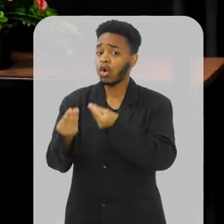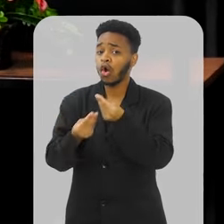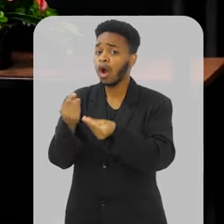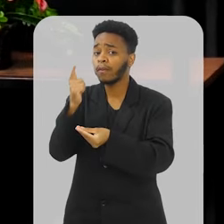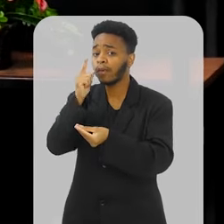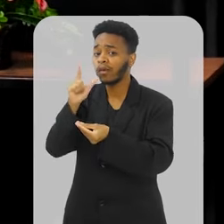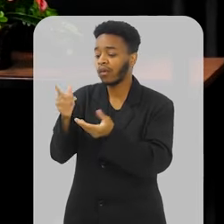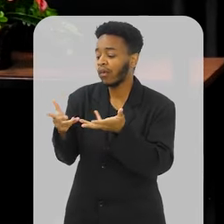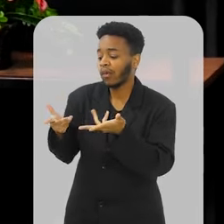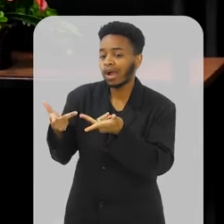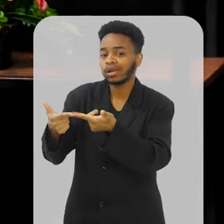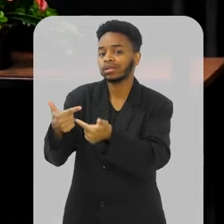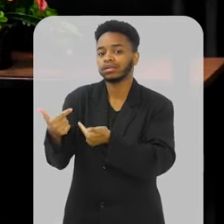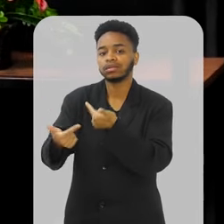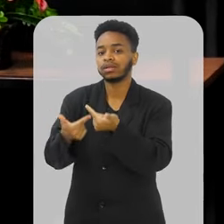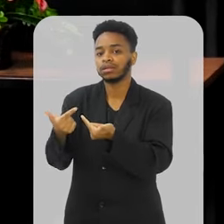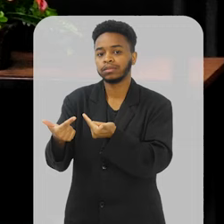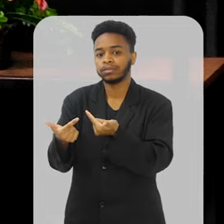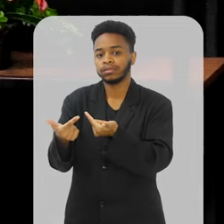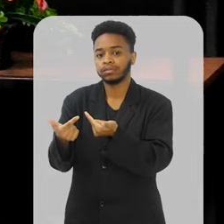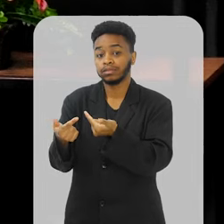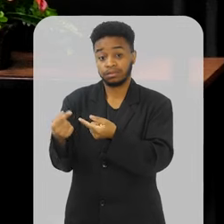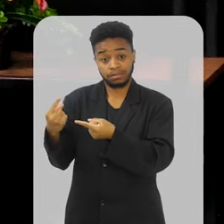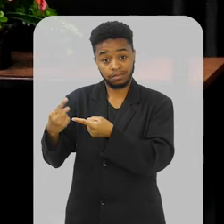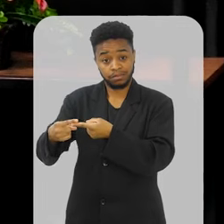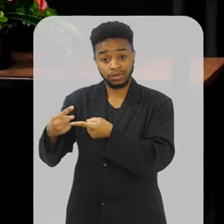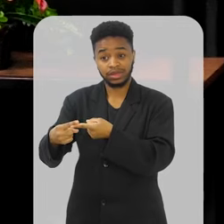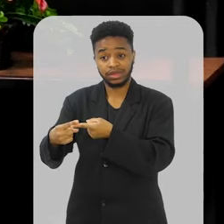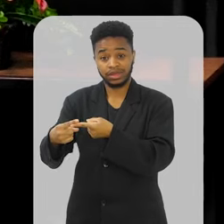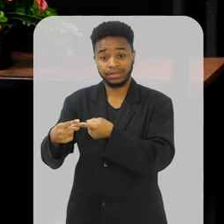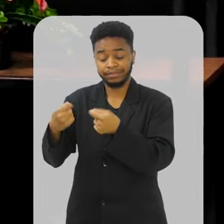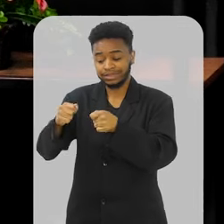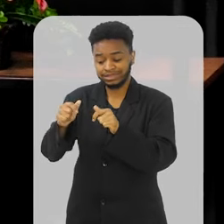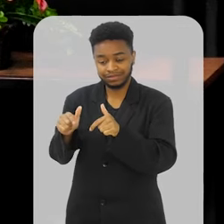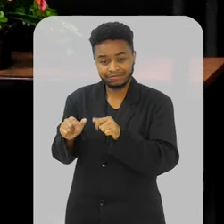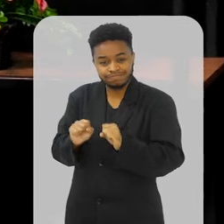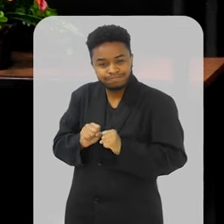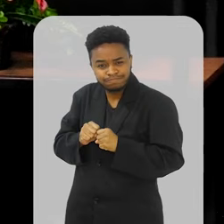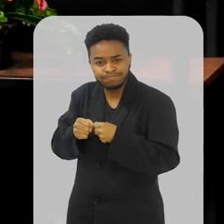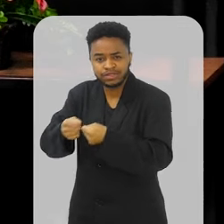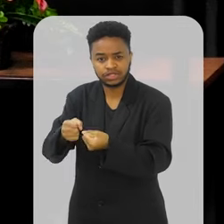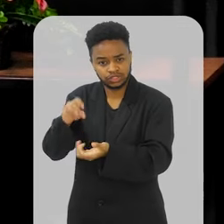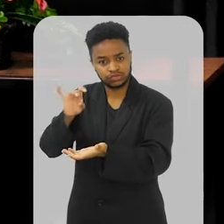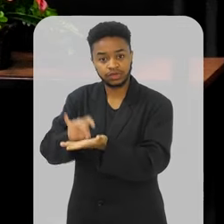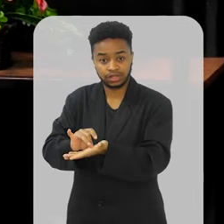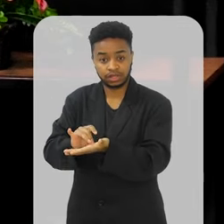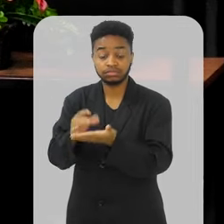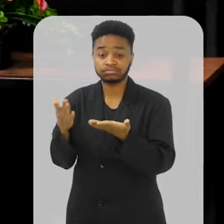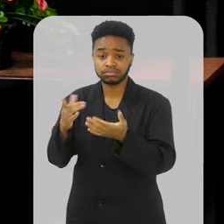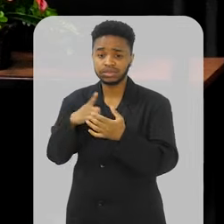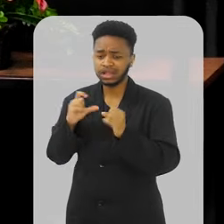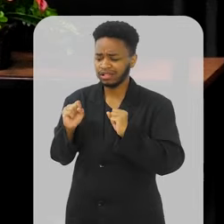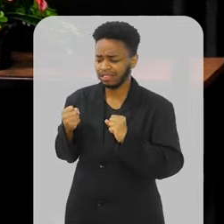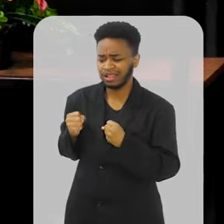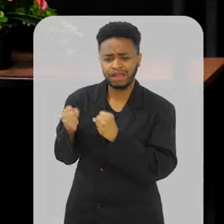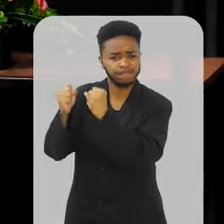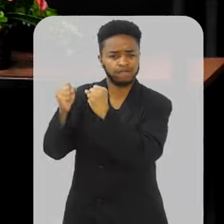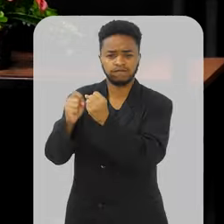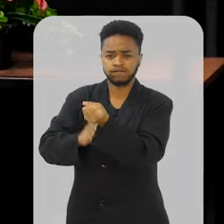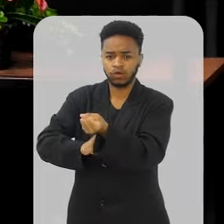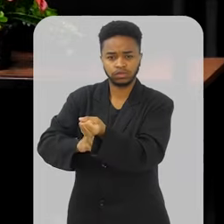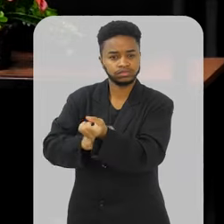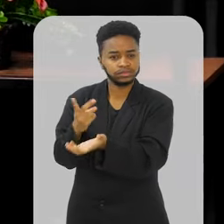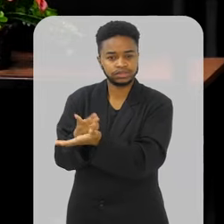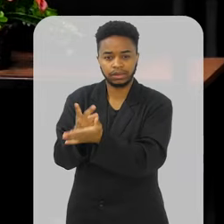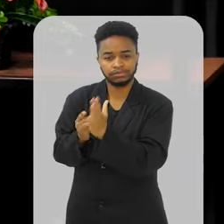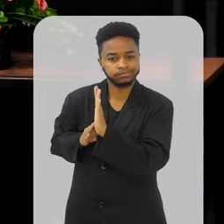para atingir esse patamar de excelência é porque ele se dá de verdade então o nível de estresse